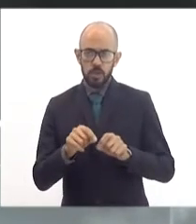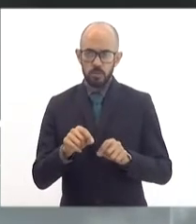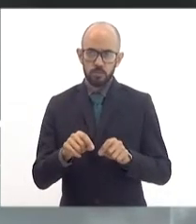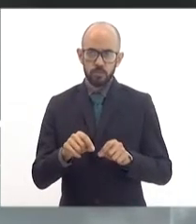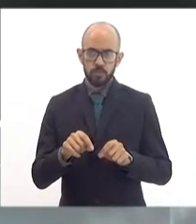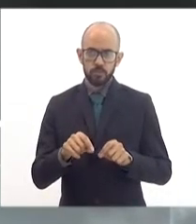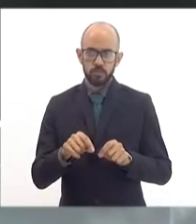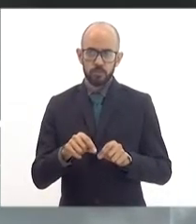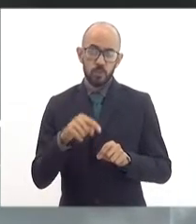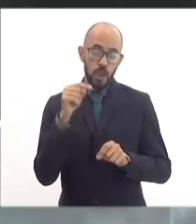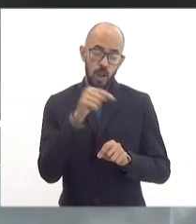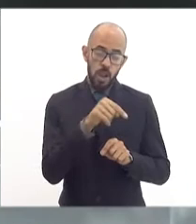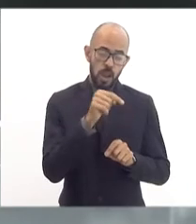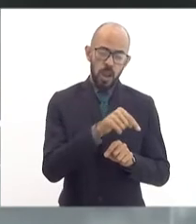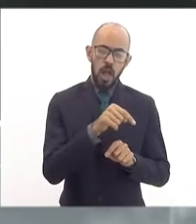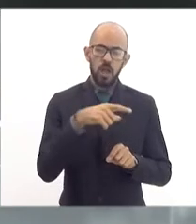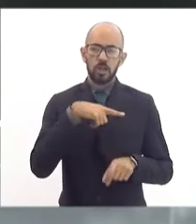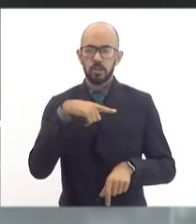estão